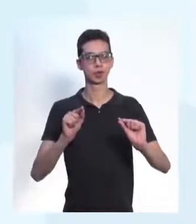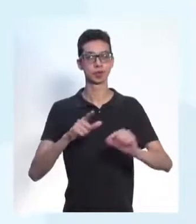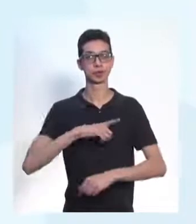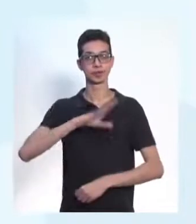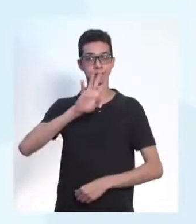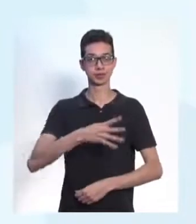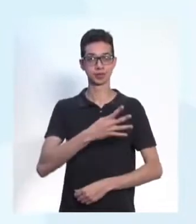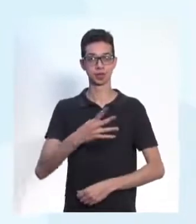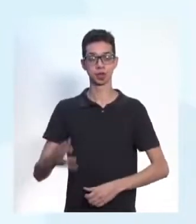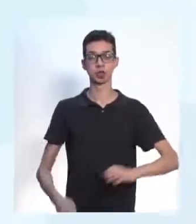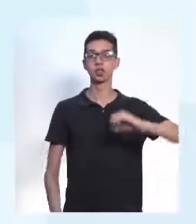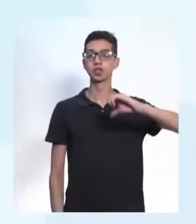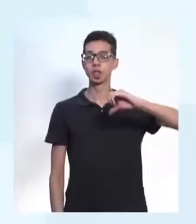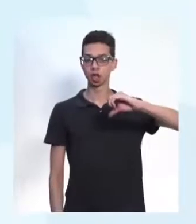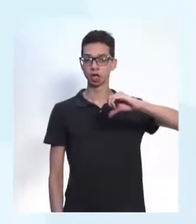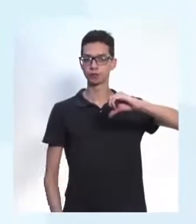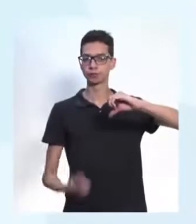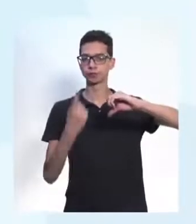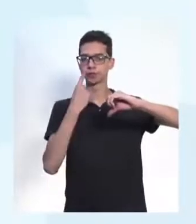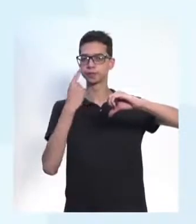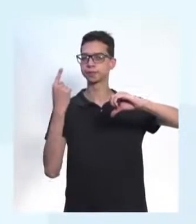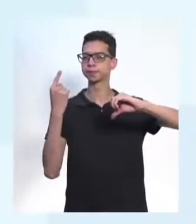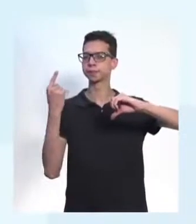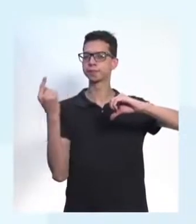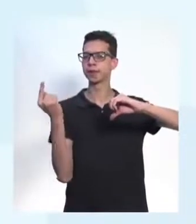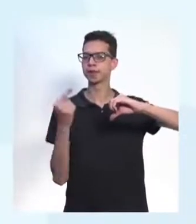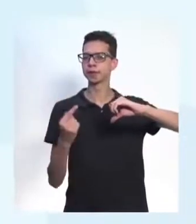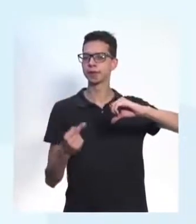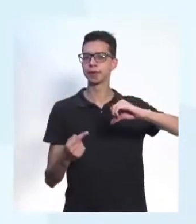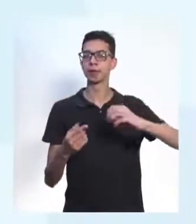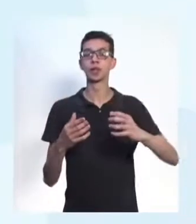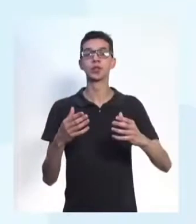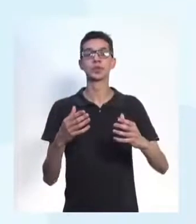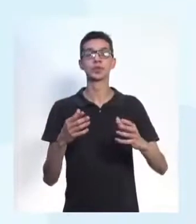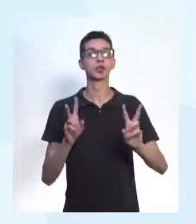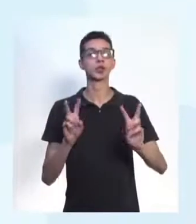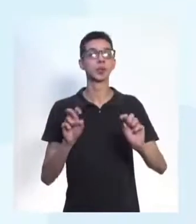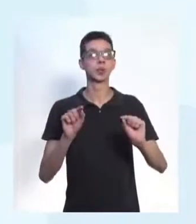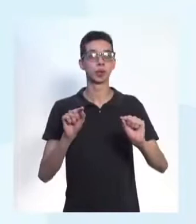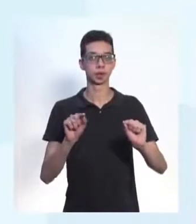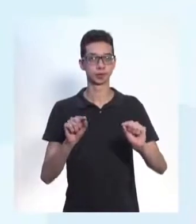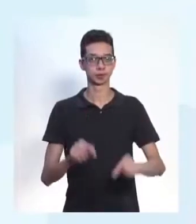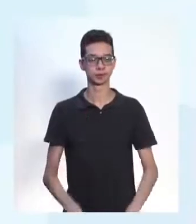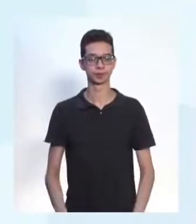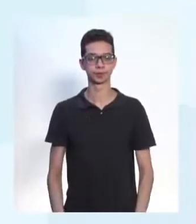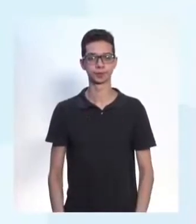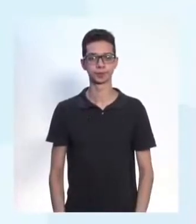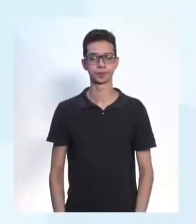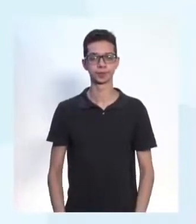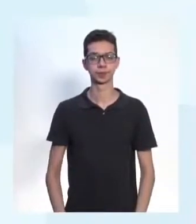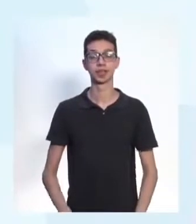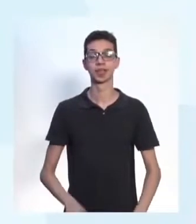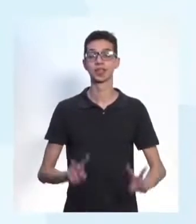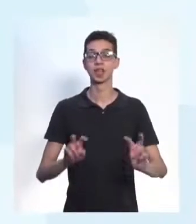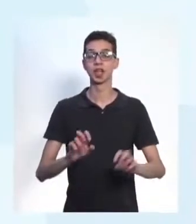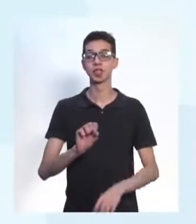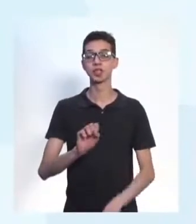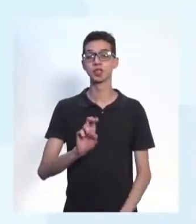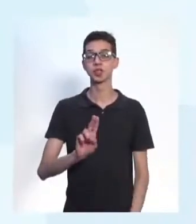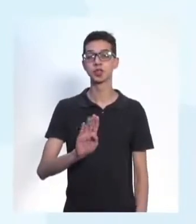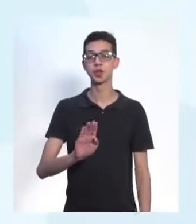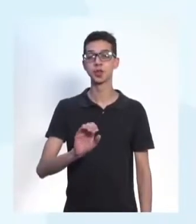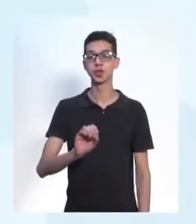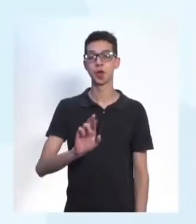9 classificações mediante os tipos de conjunções subordinativas. É